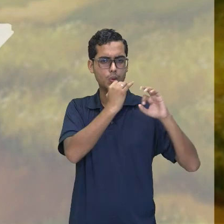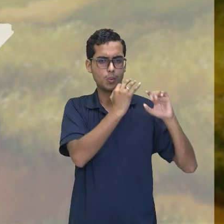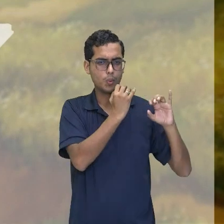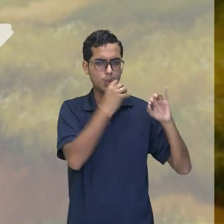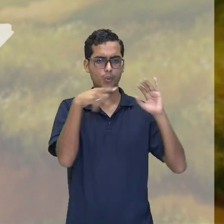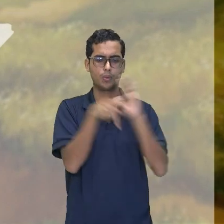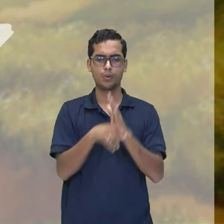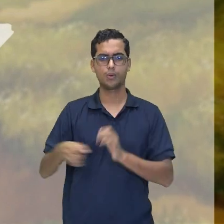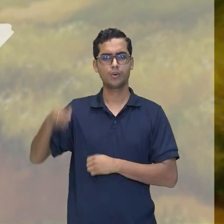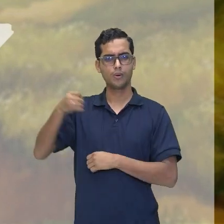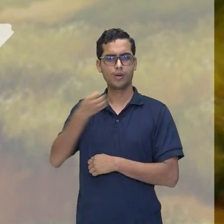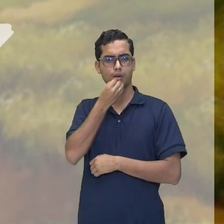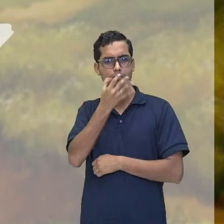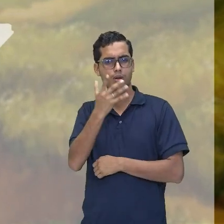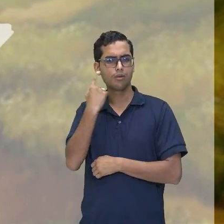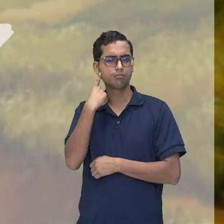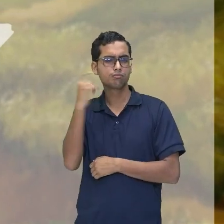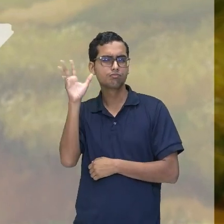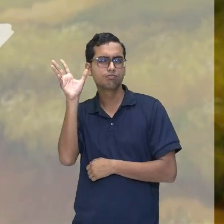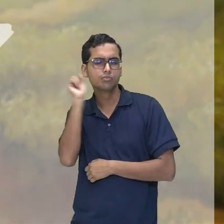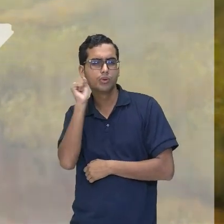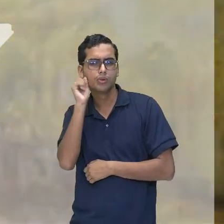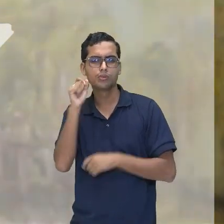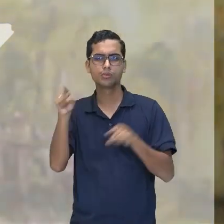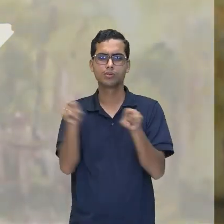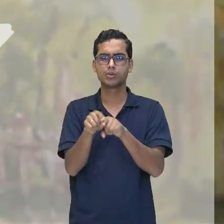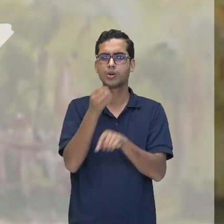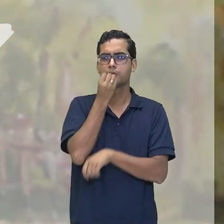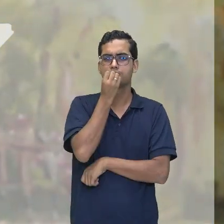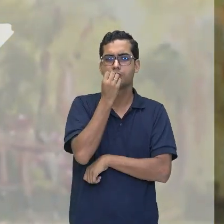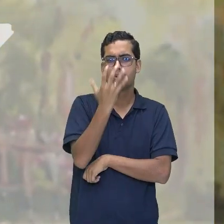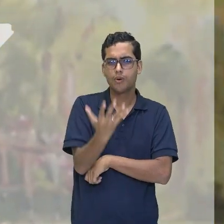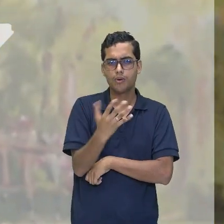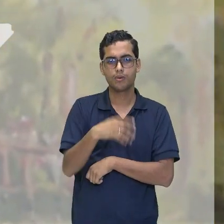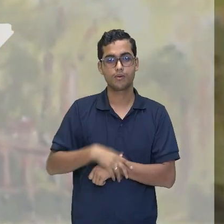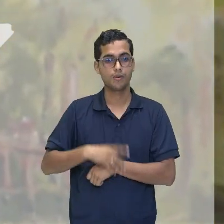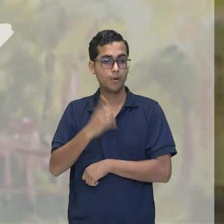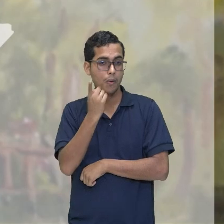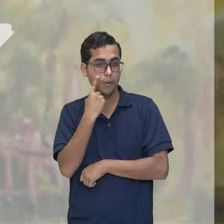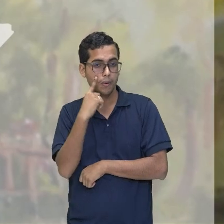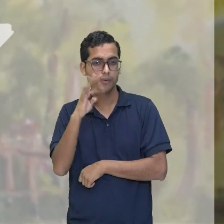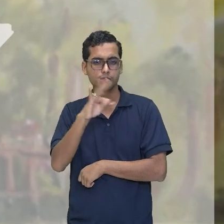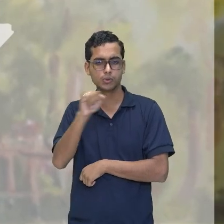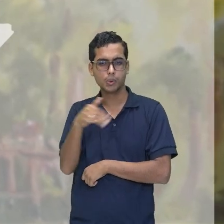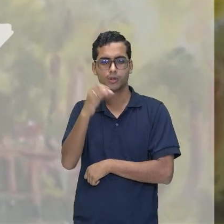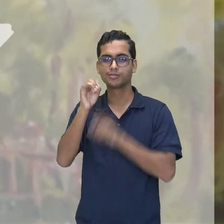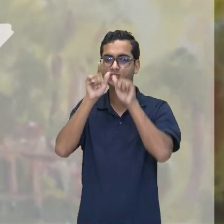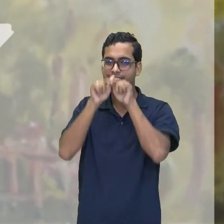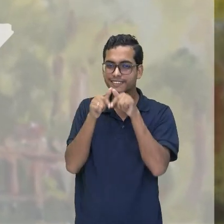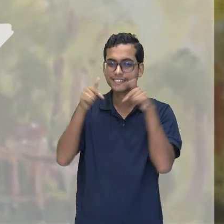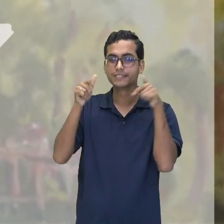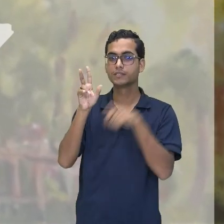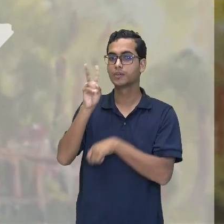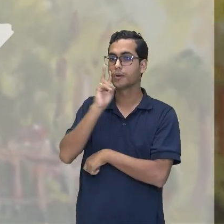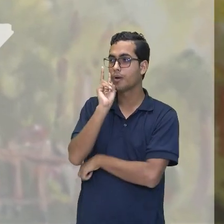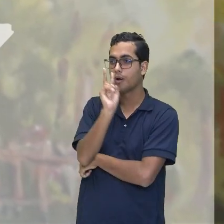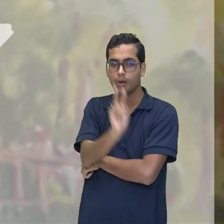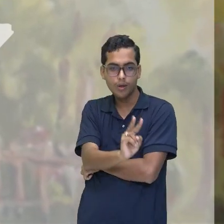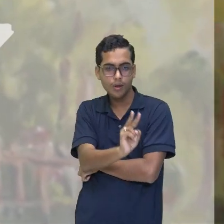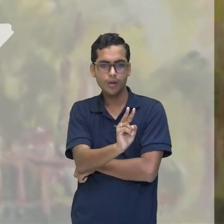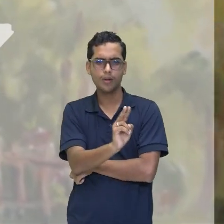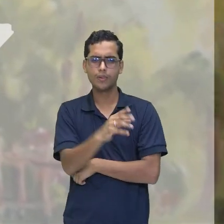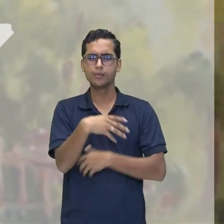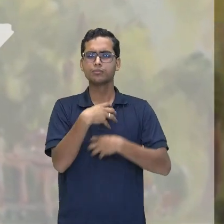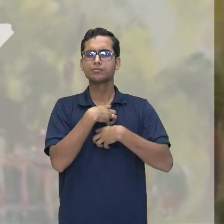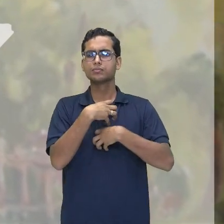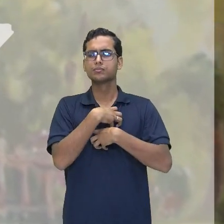soam, como são cadentes. Olha o tejo a sorrir-se. Olha, não sentes